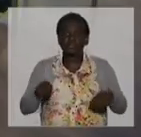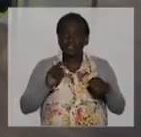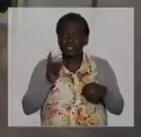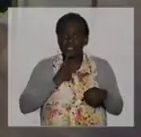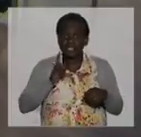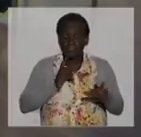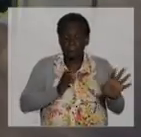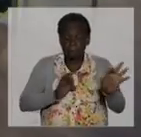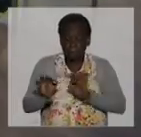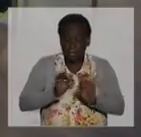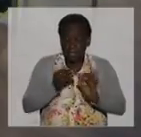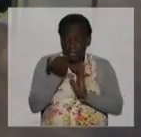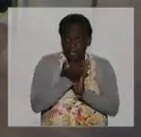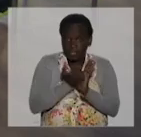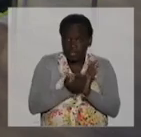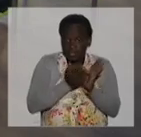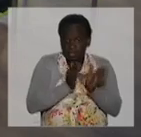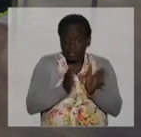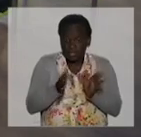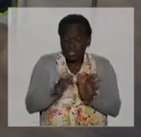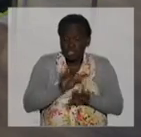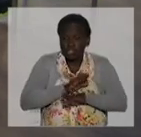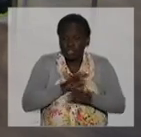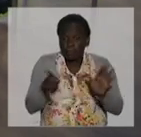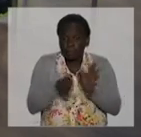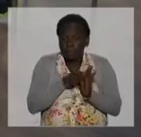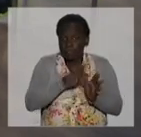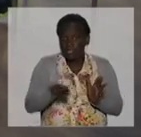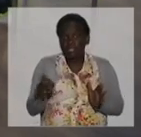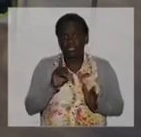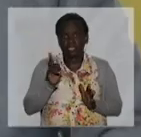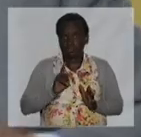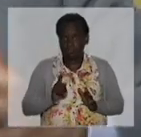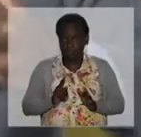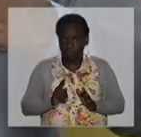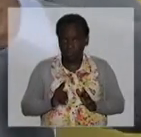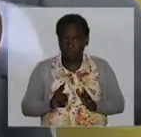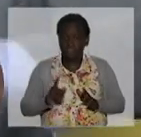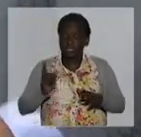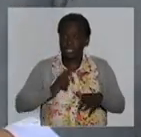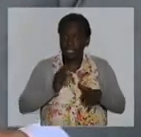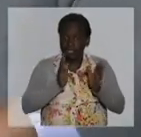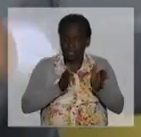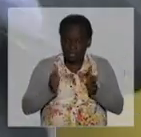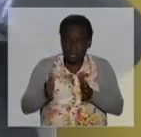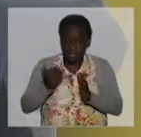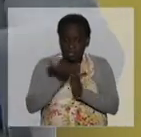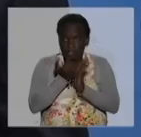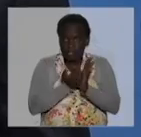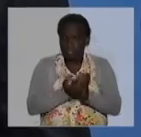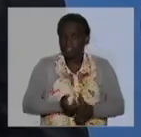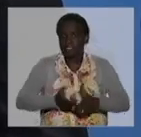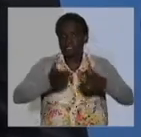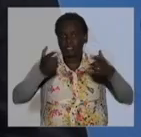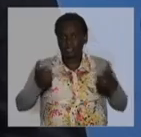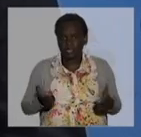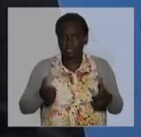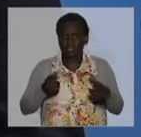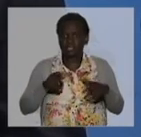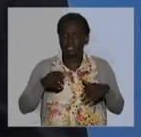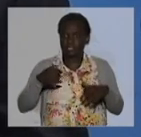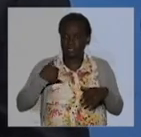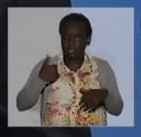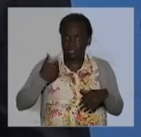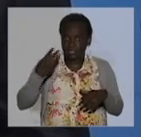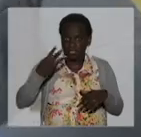ter uma programação exclusiva para as crianças. Pode ter uma programação ampla, terceira idade,